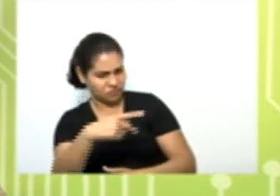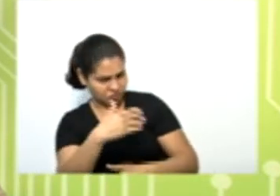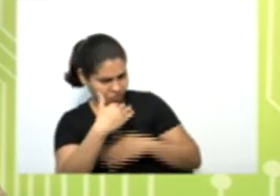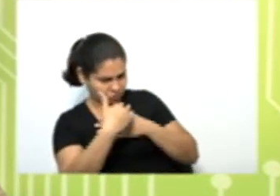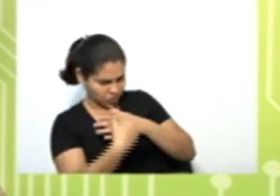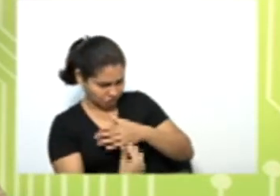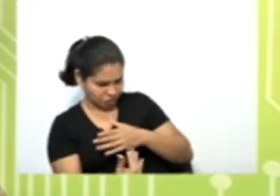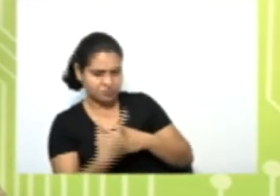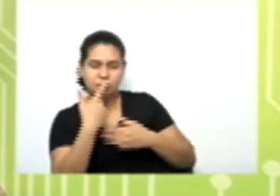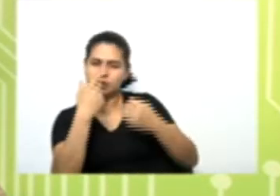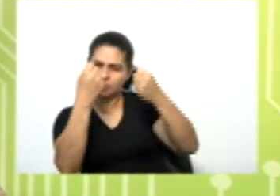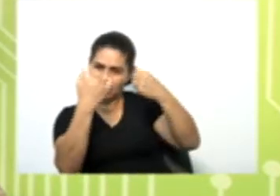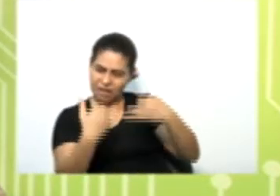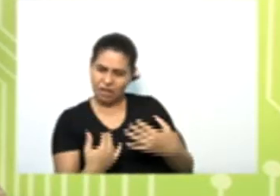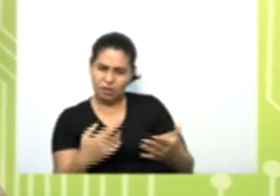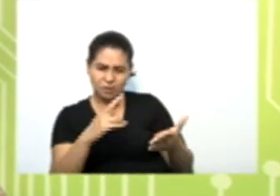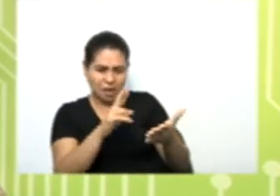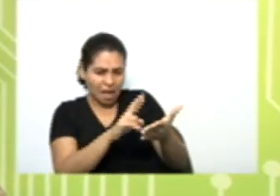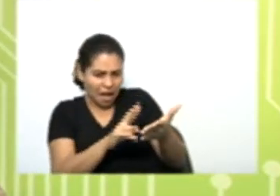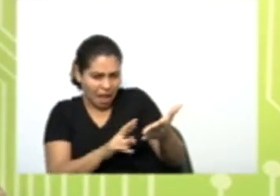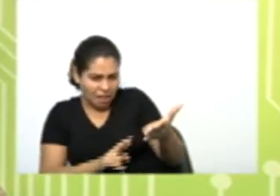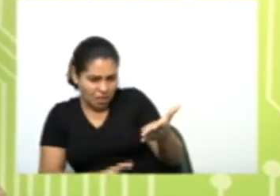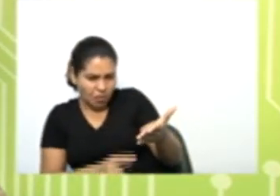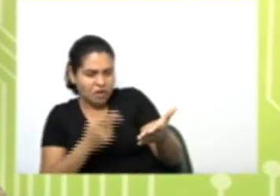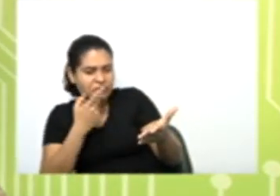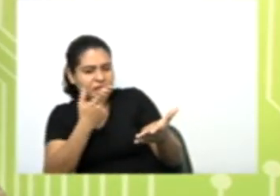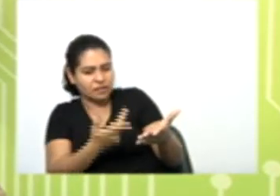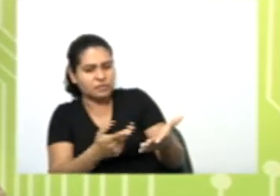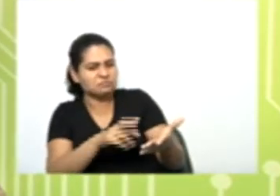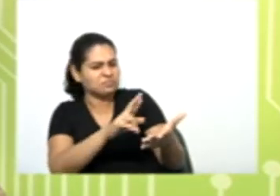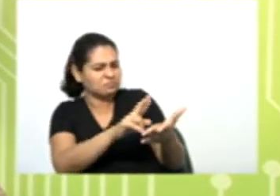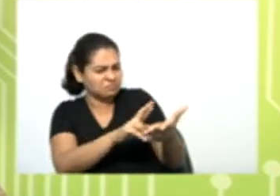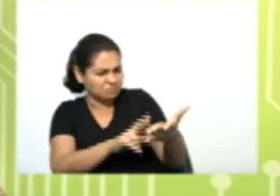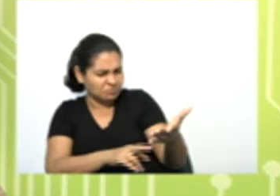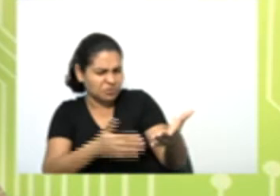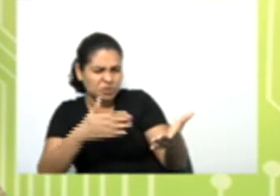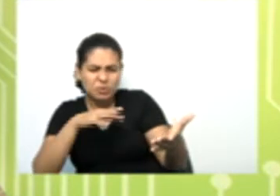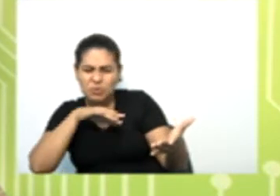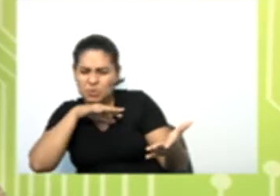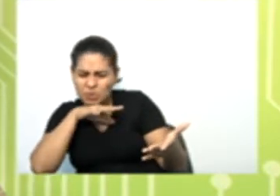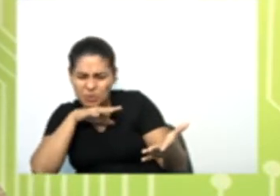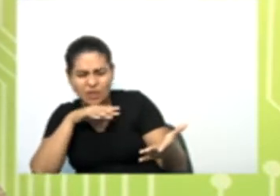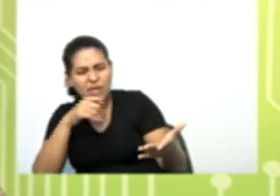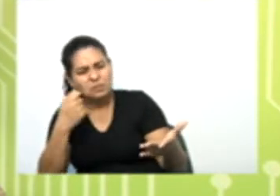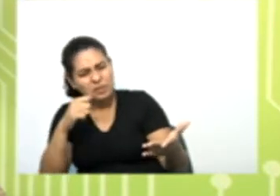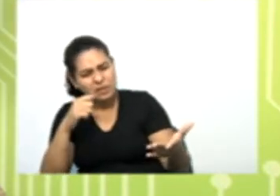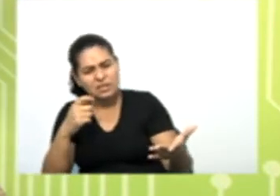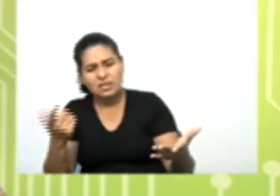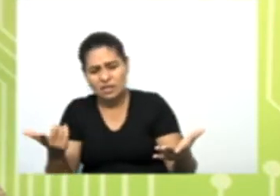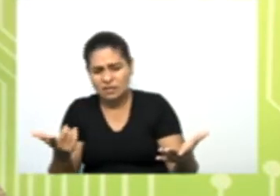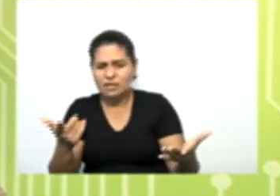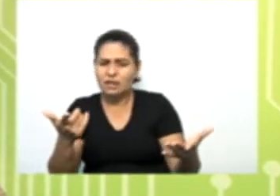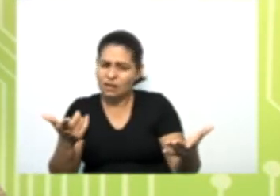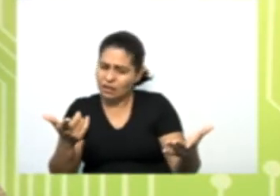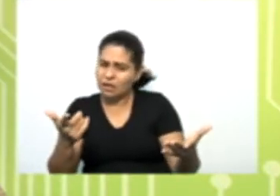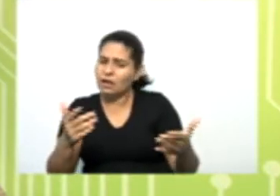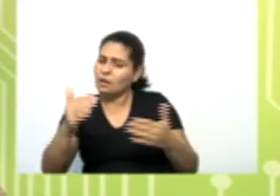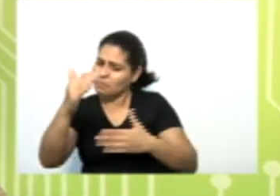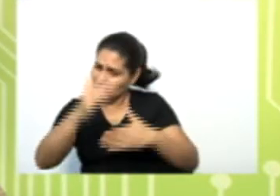é? Reclamou, ele me chamou a atenção, ele me deu um feedback sobre o meu relatório. Da primeira vez ele foi